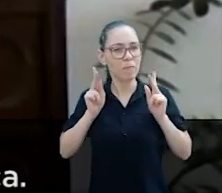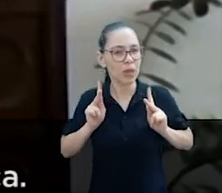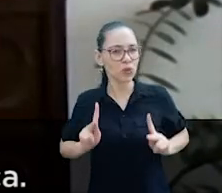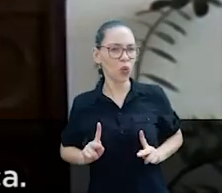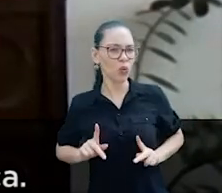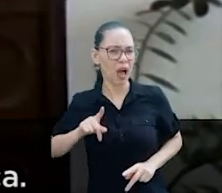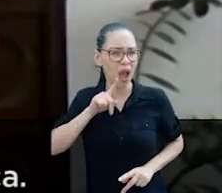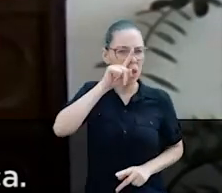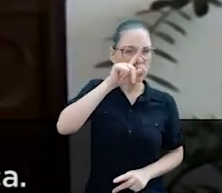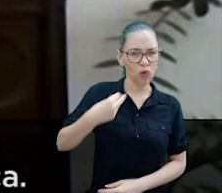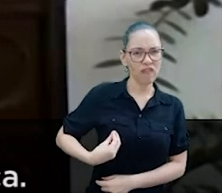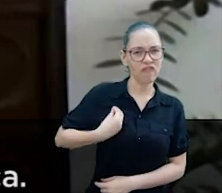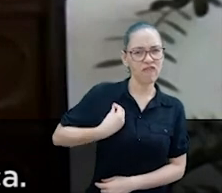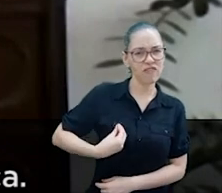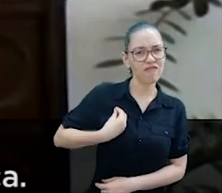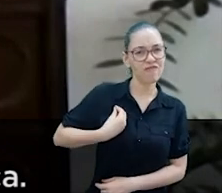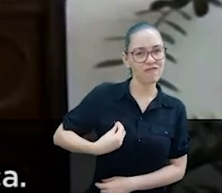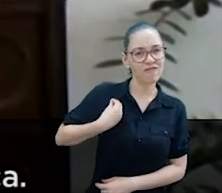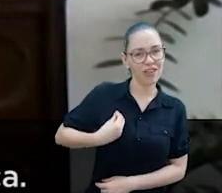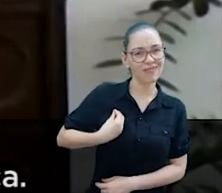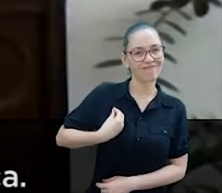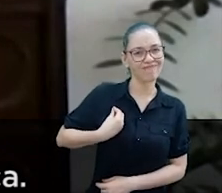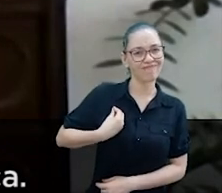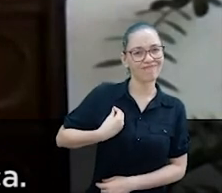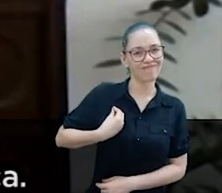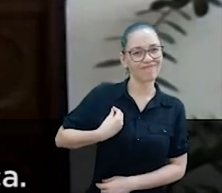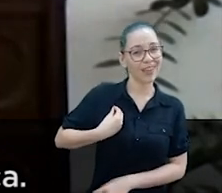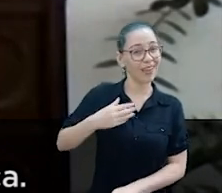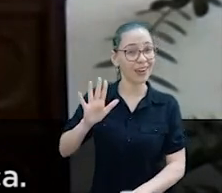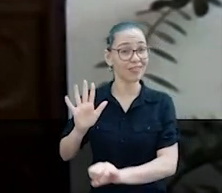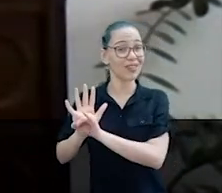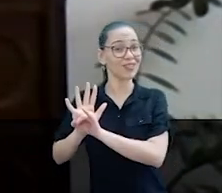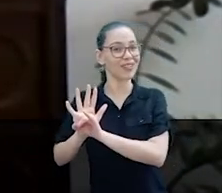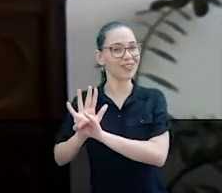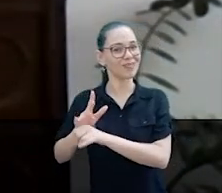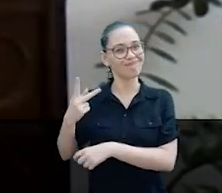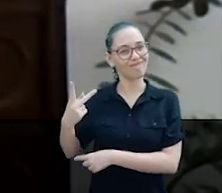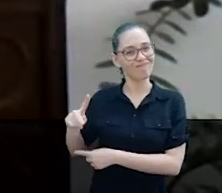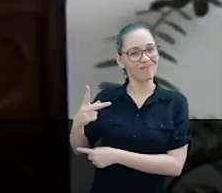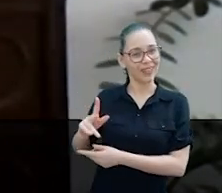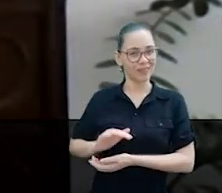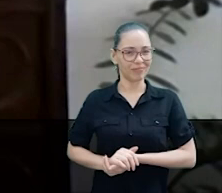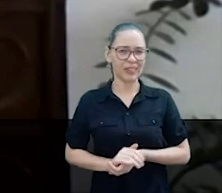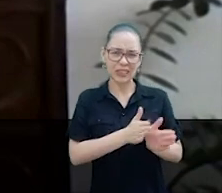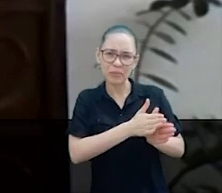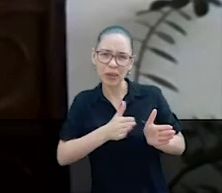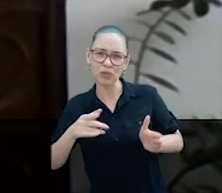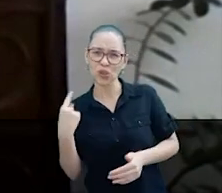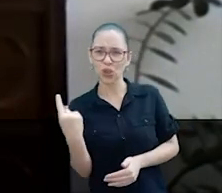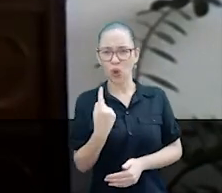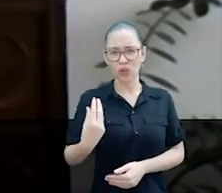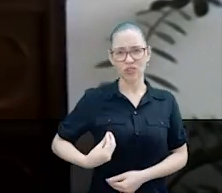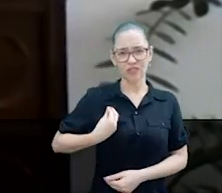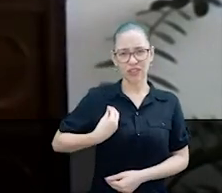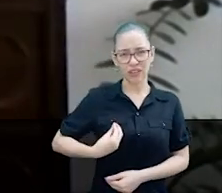esse grande norte ético, acho que essa é a principal marca. Especialmente nesse momento que a gente vive